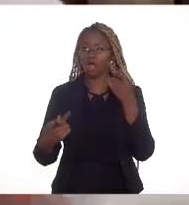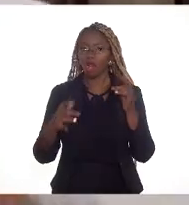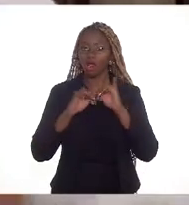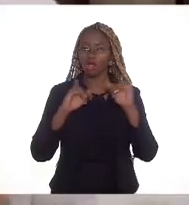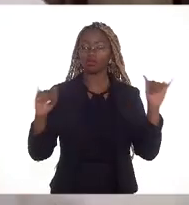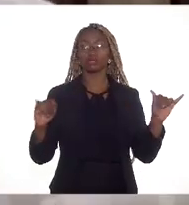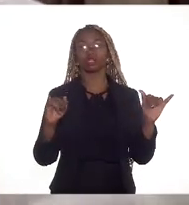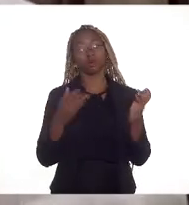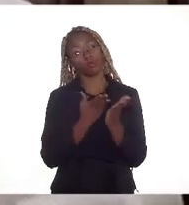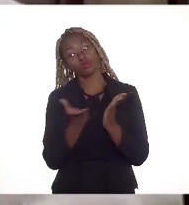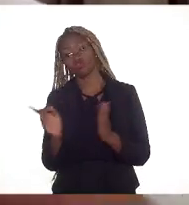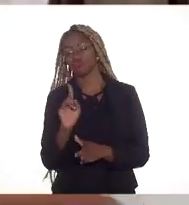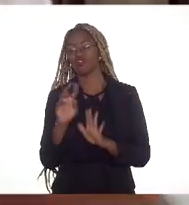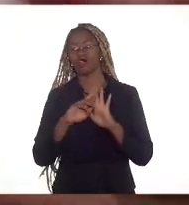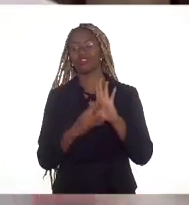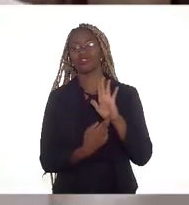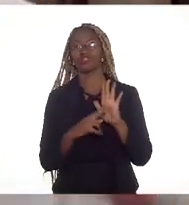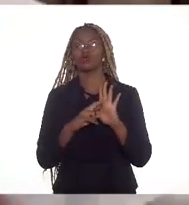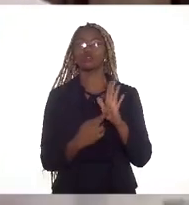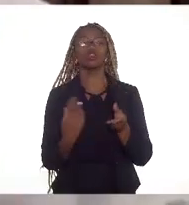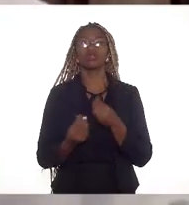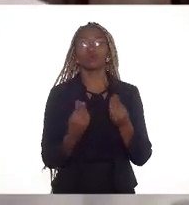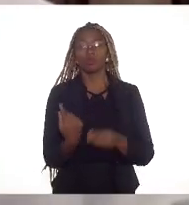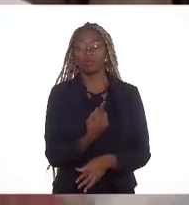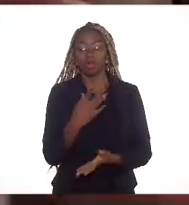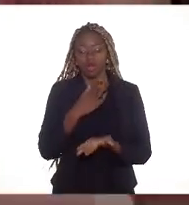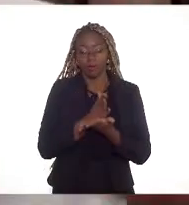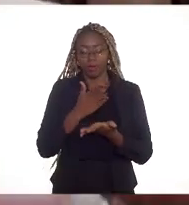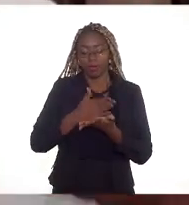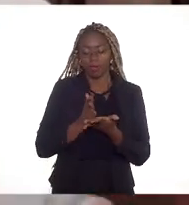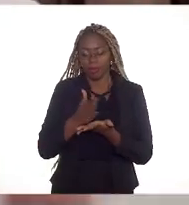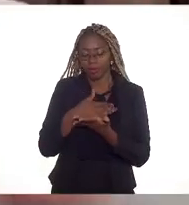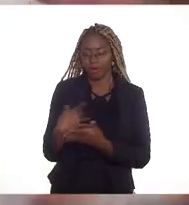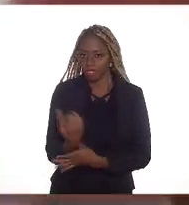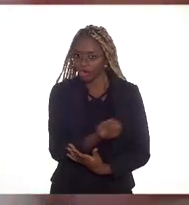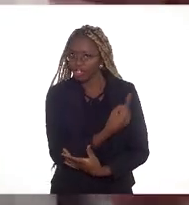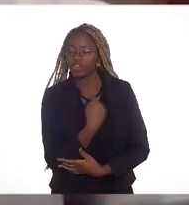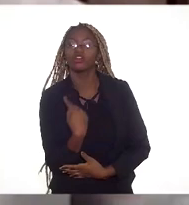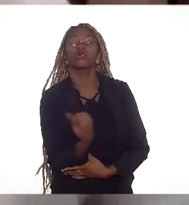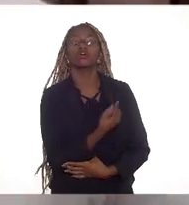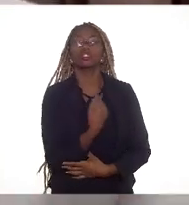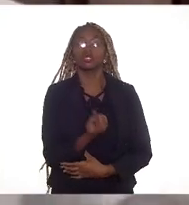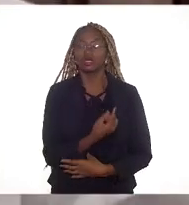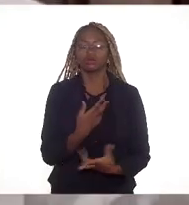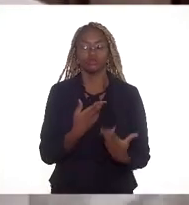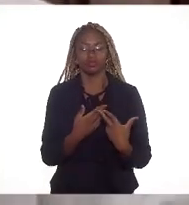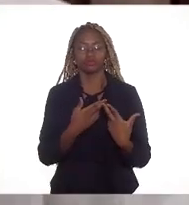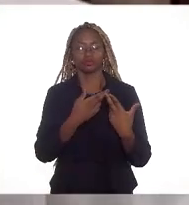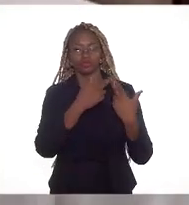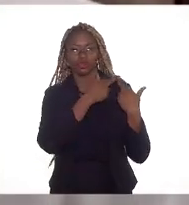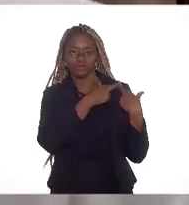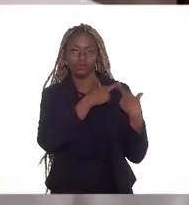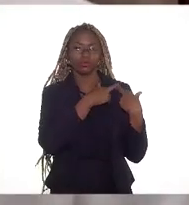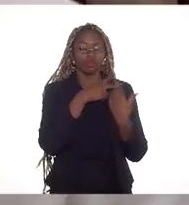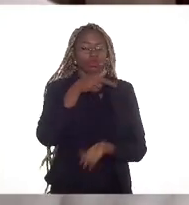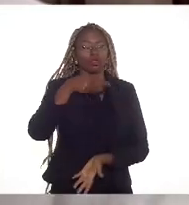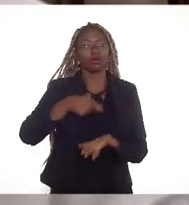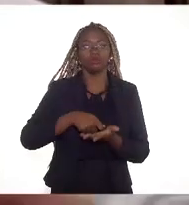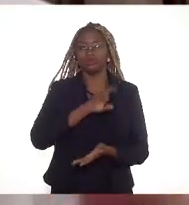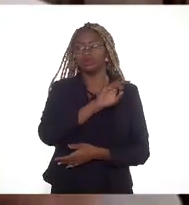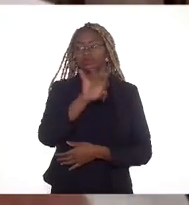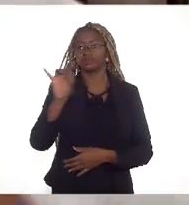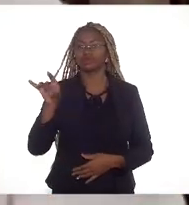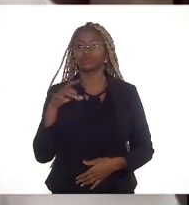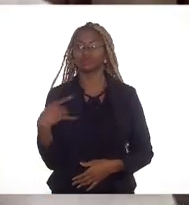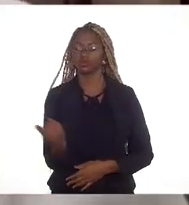e como nós nos dividiremos entre nós com as nossas respectivas obrigações para